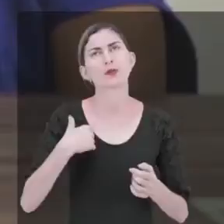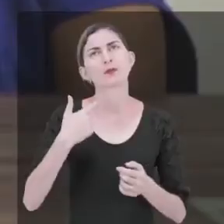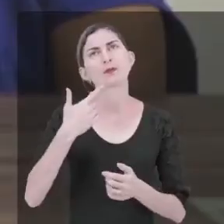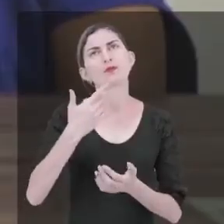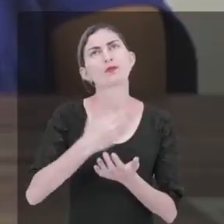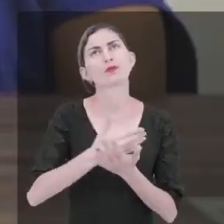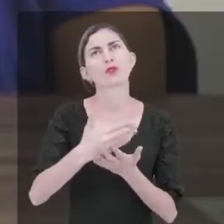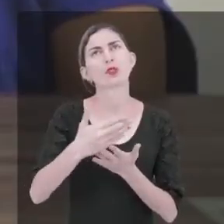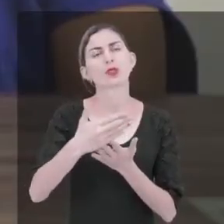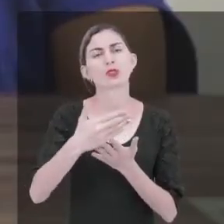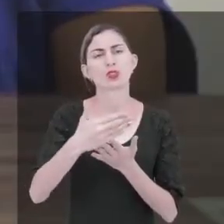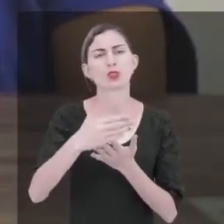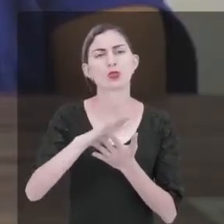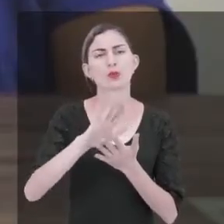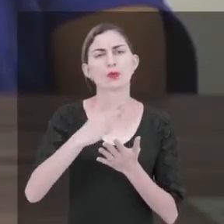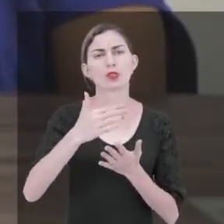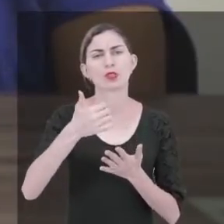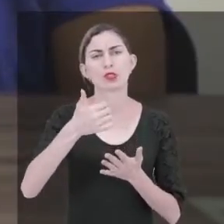desde de